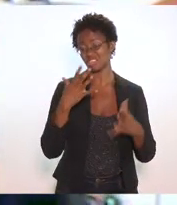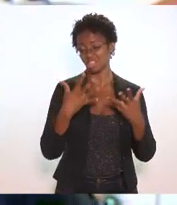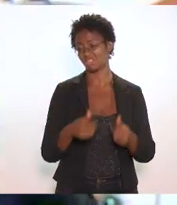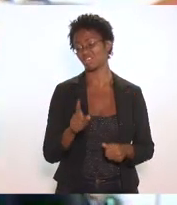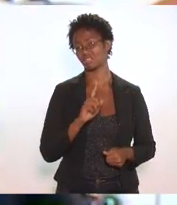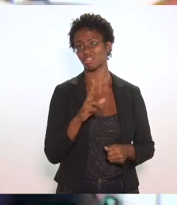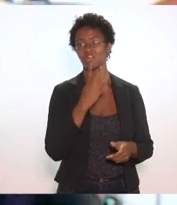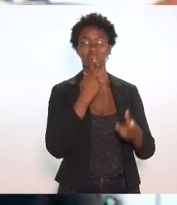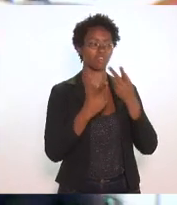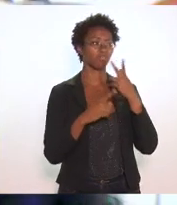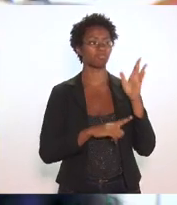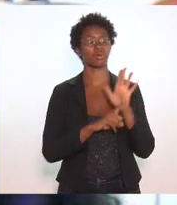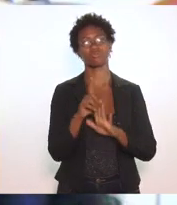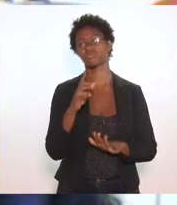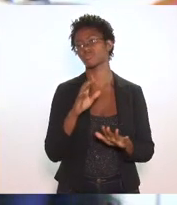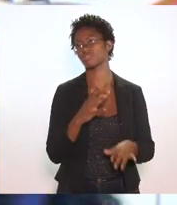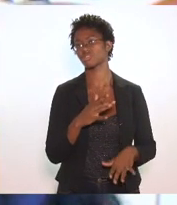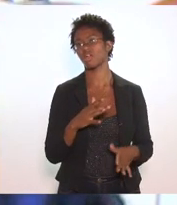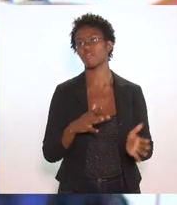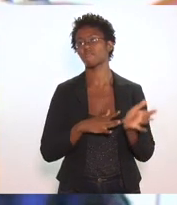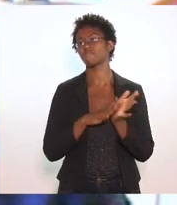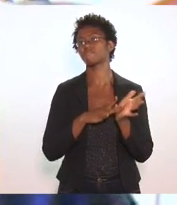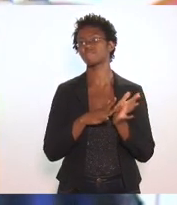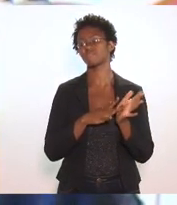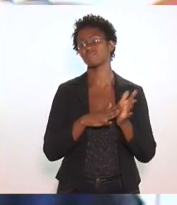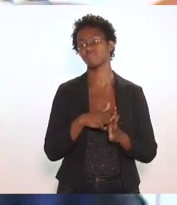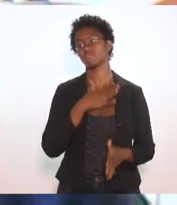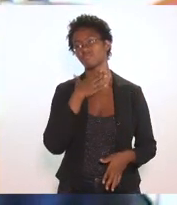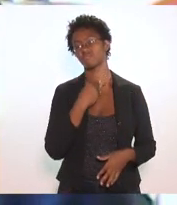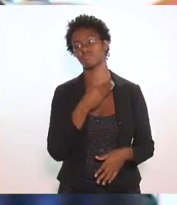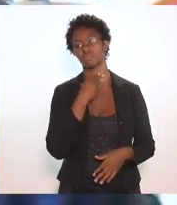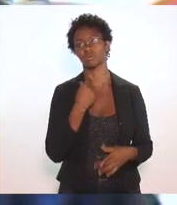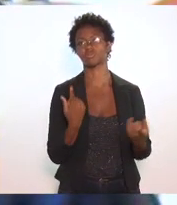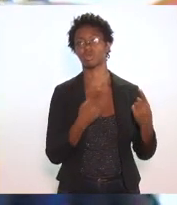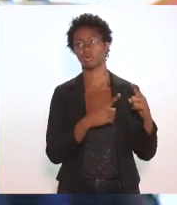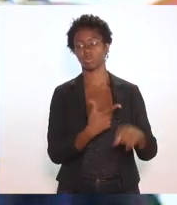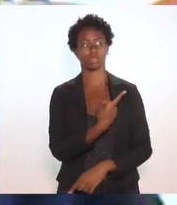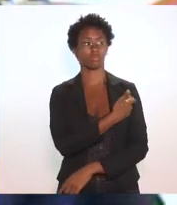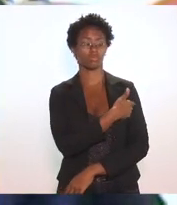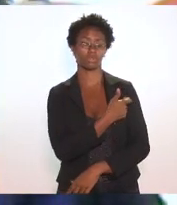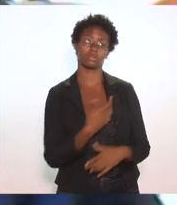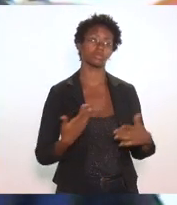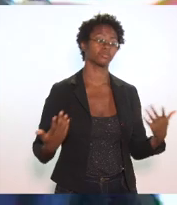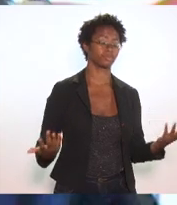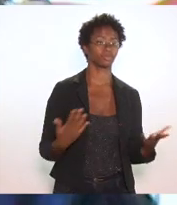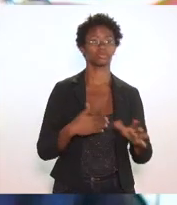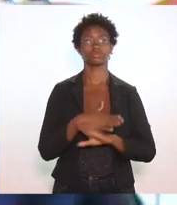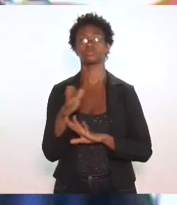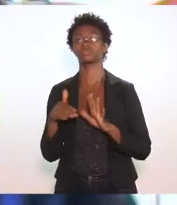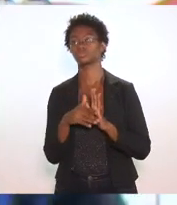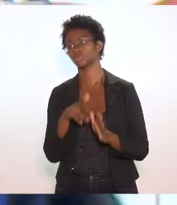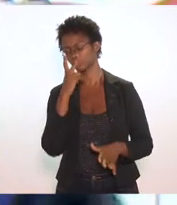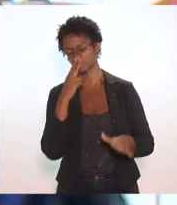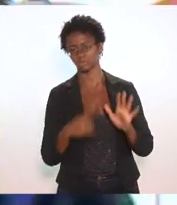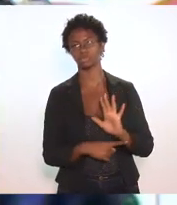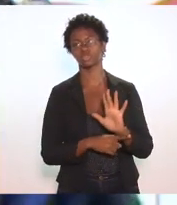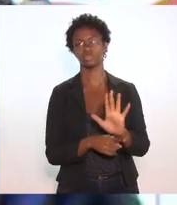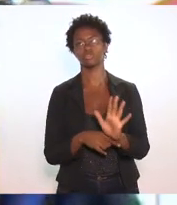questionamentos falsos sobre a eficácia da vacina. Isso tudo tem feito com que o nosso país esteja